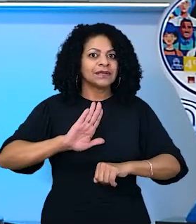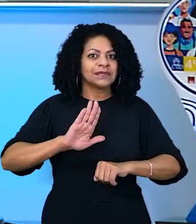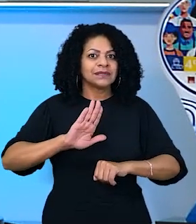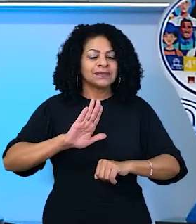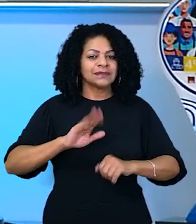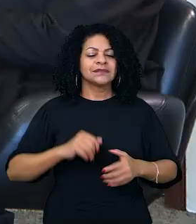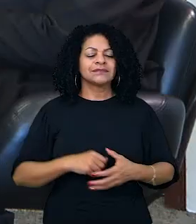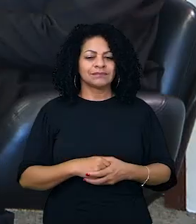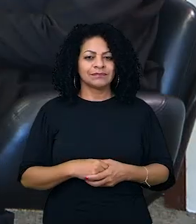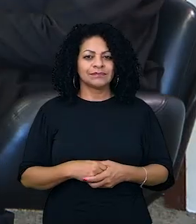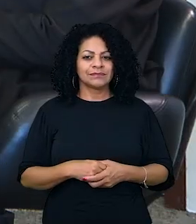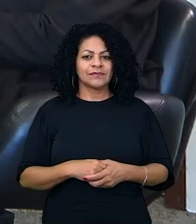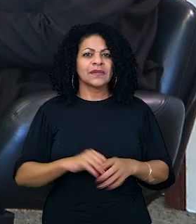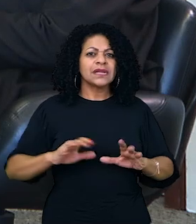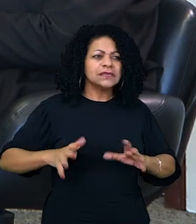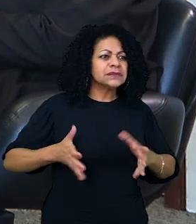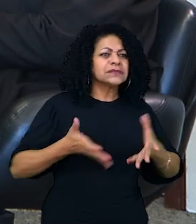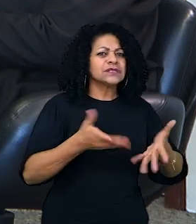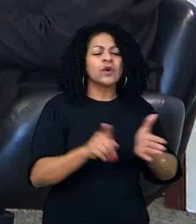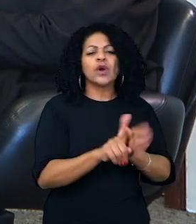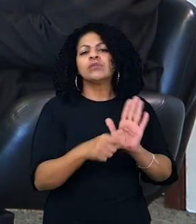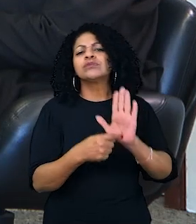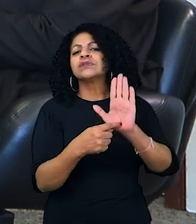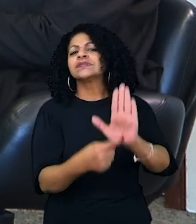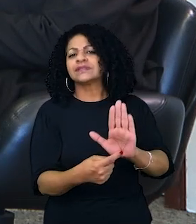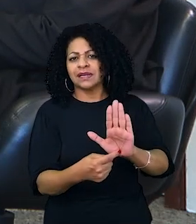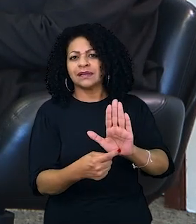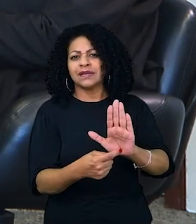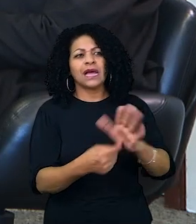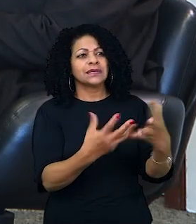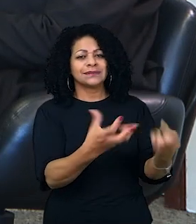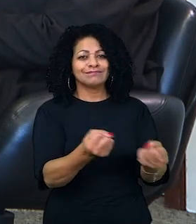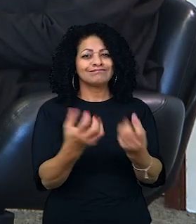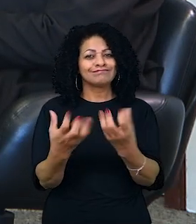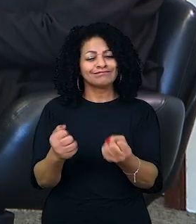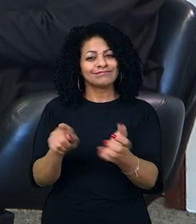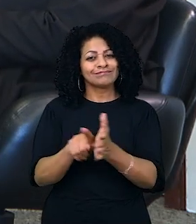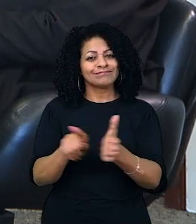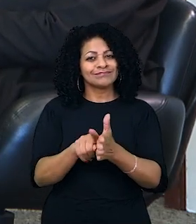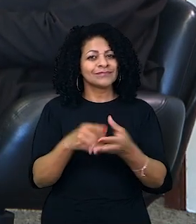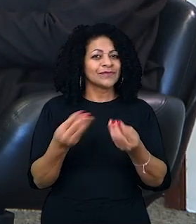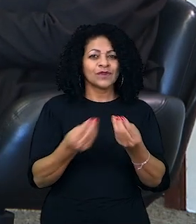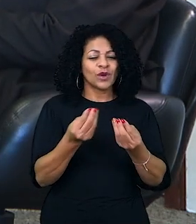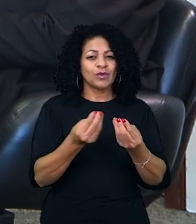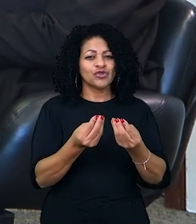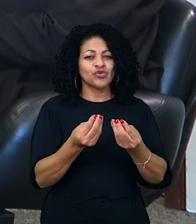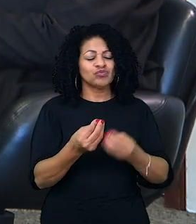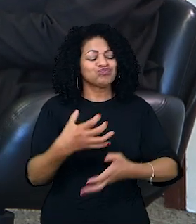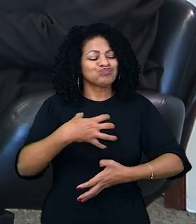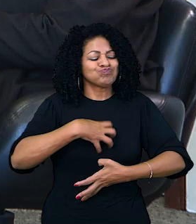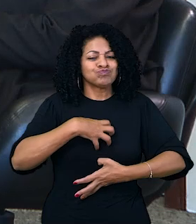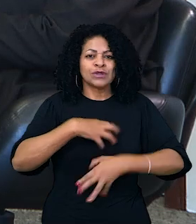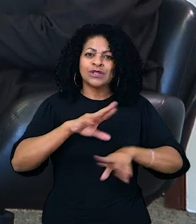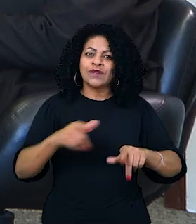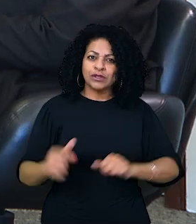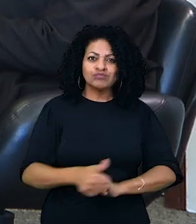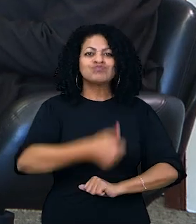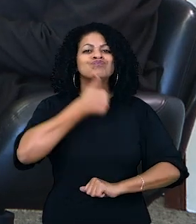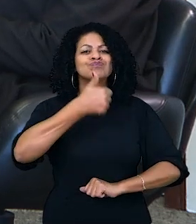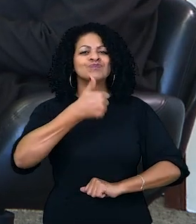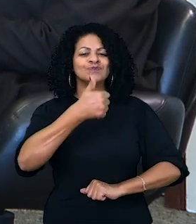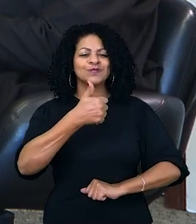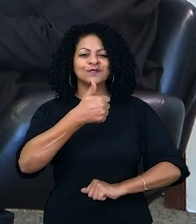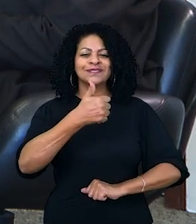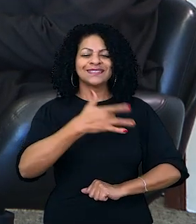o adoecimento. E quais iniciativas e boas práticas podem ser adotadas para a promoção de uma cultura positiva de